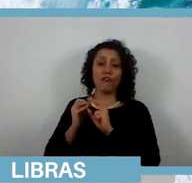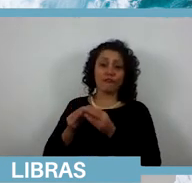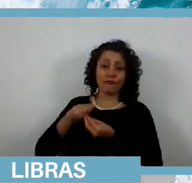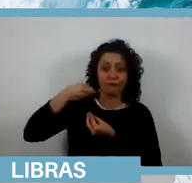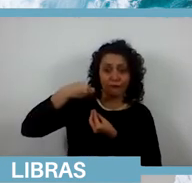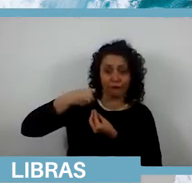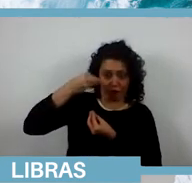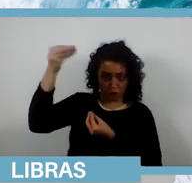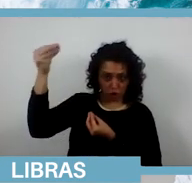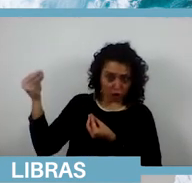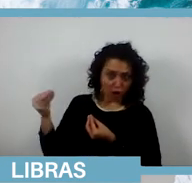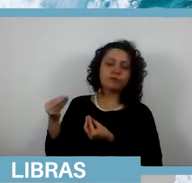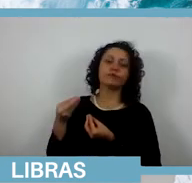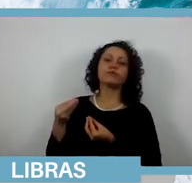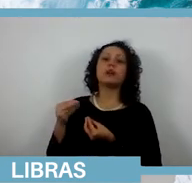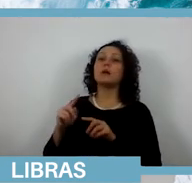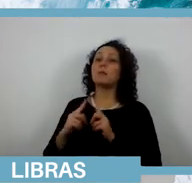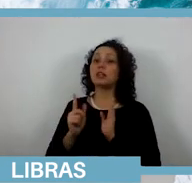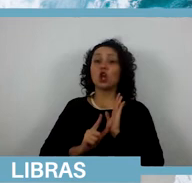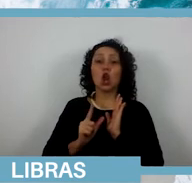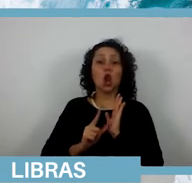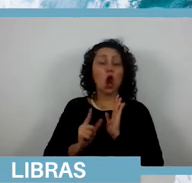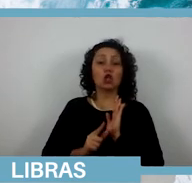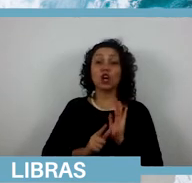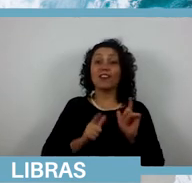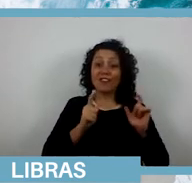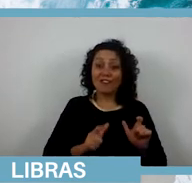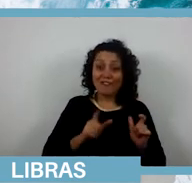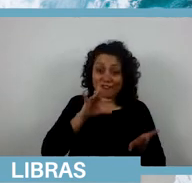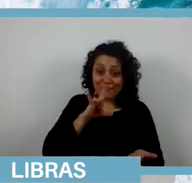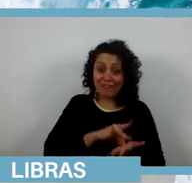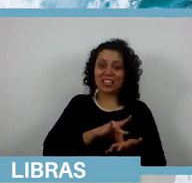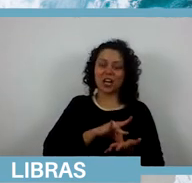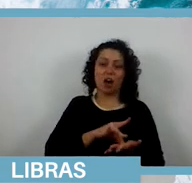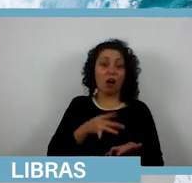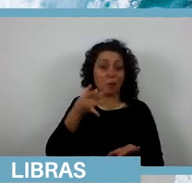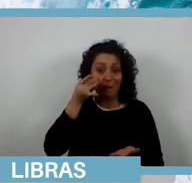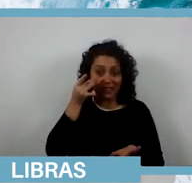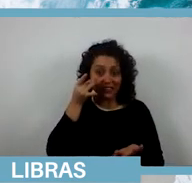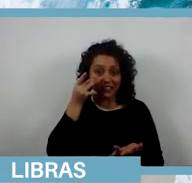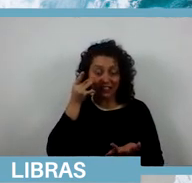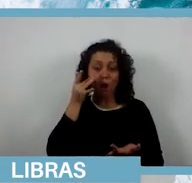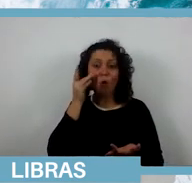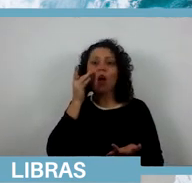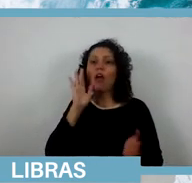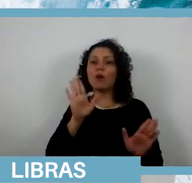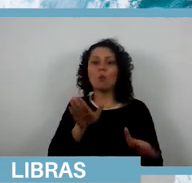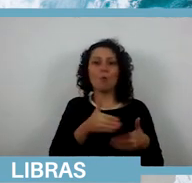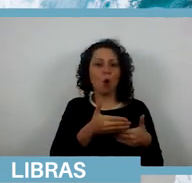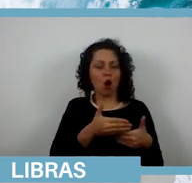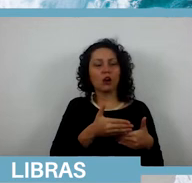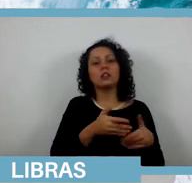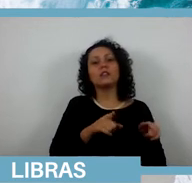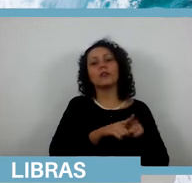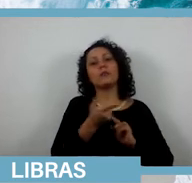loja física, fechei todos os pontos de vendas físicas que eu tinha, não só aqui em Brasília, sou de Brasília, mas também em outras cidades.